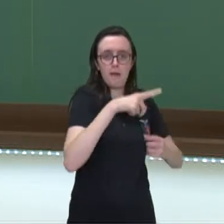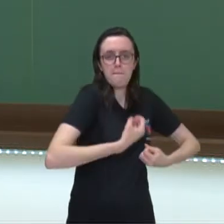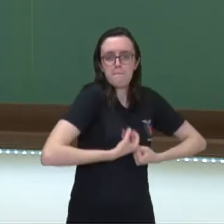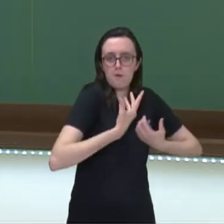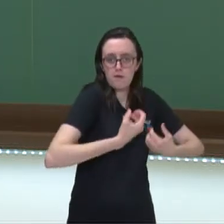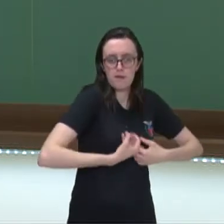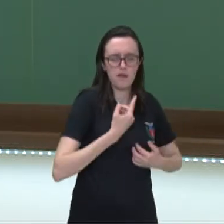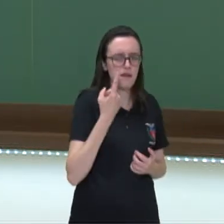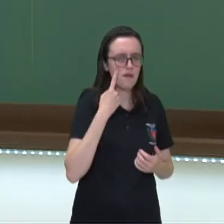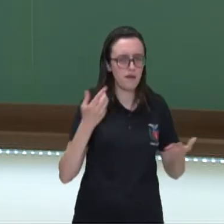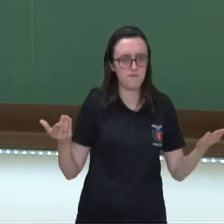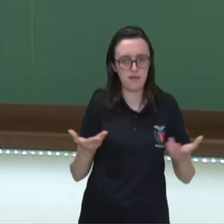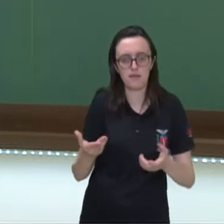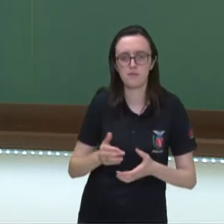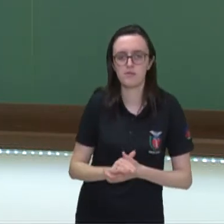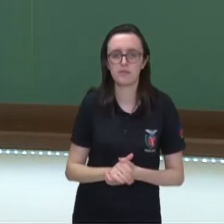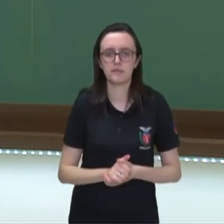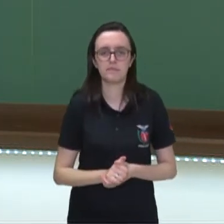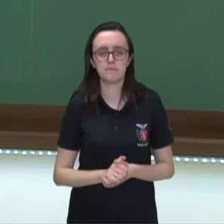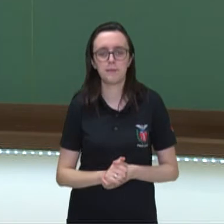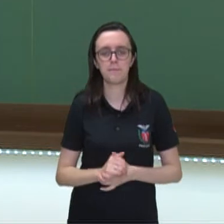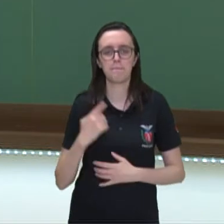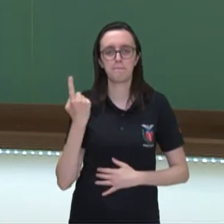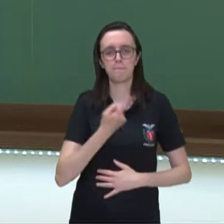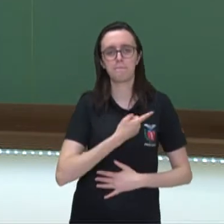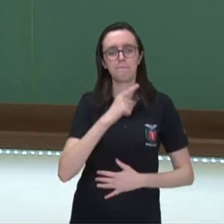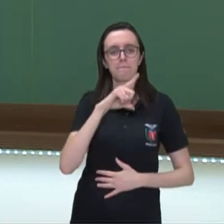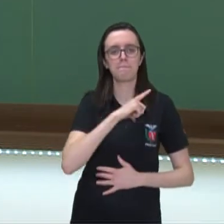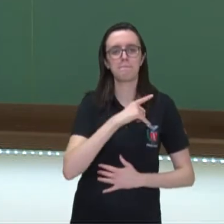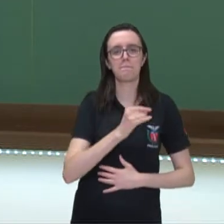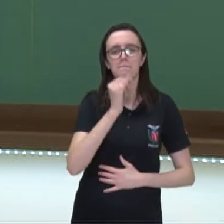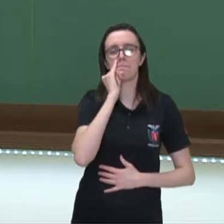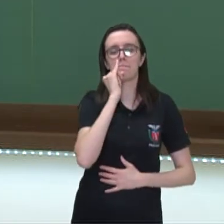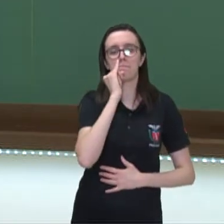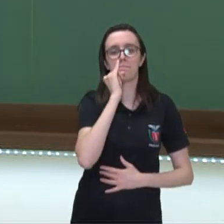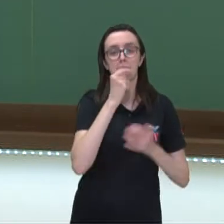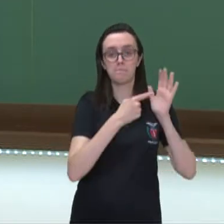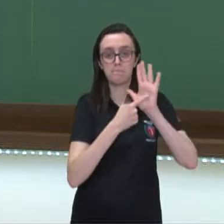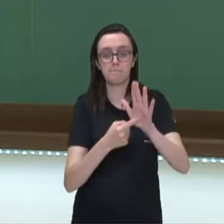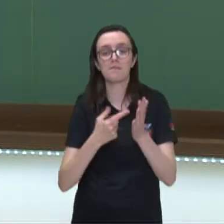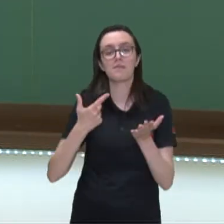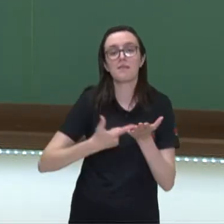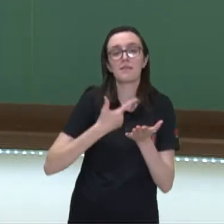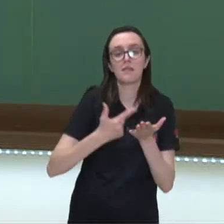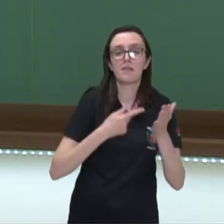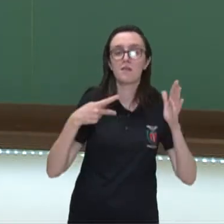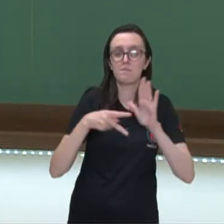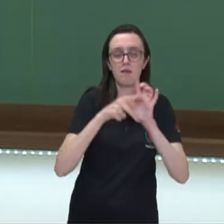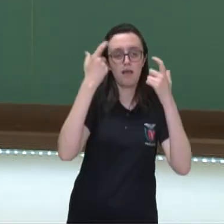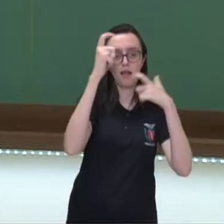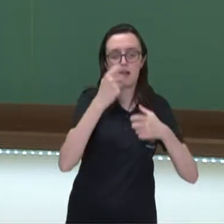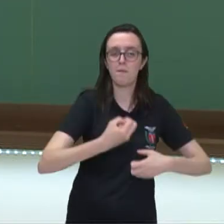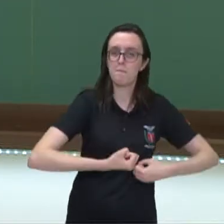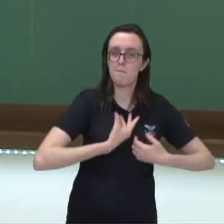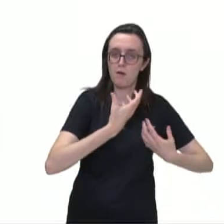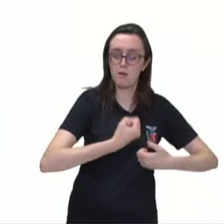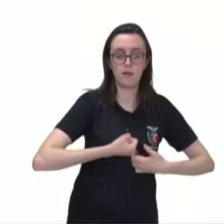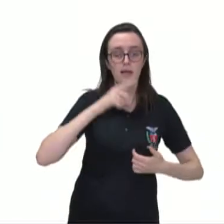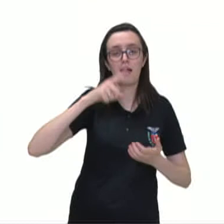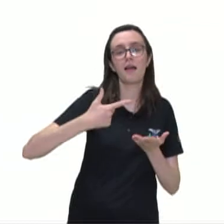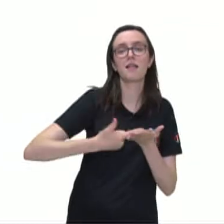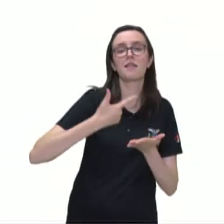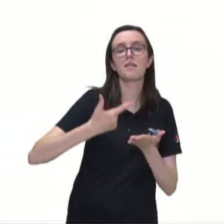Então, vamos ver lá. Temos aqui um exemplo, de um livro de classificados poéticos, que é o livro